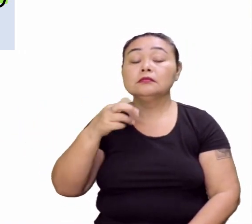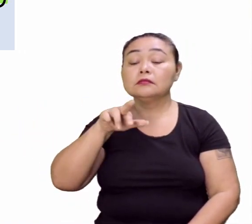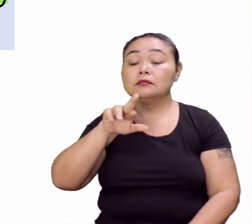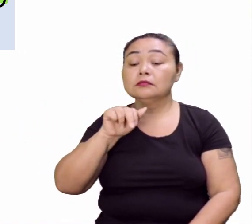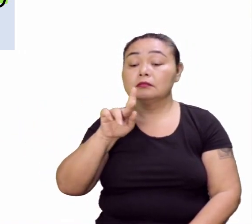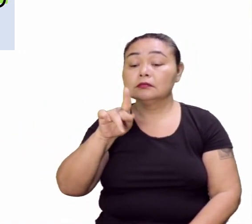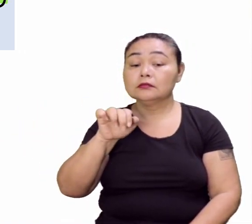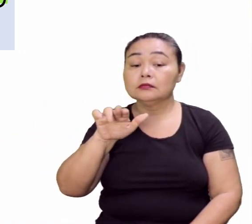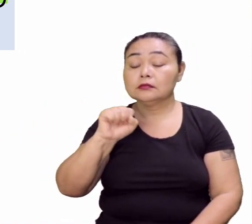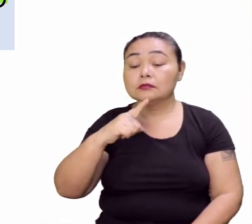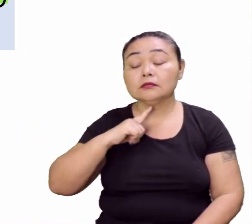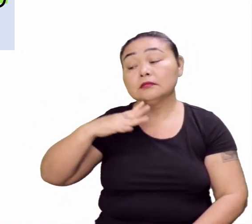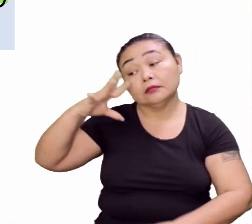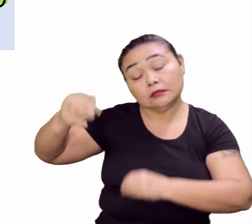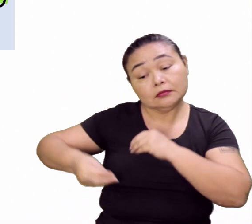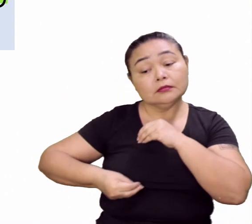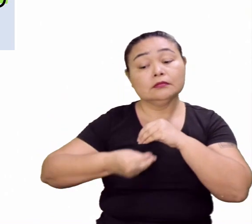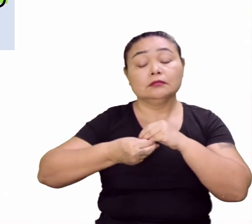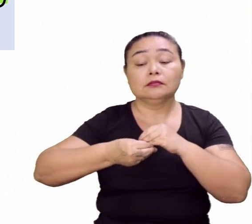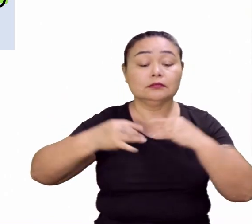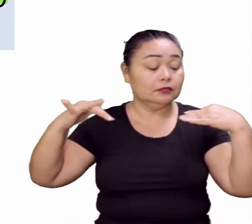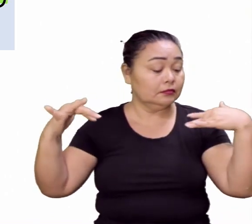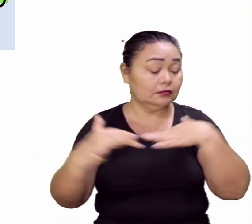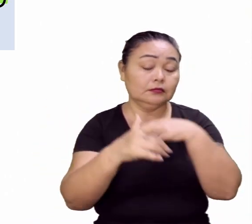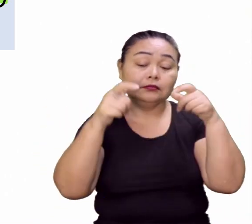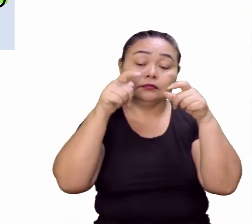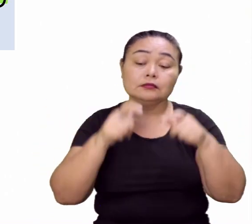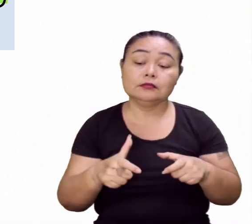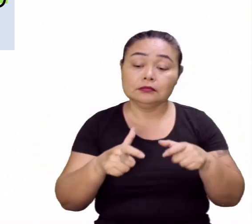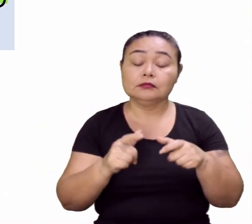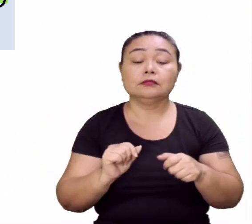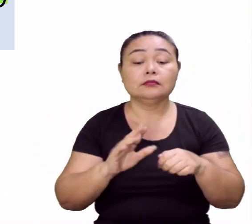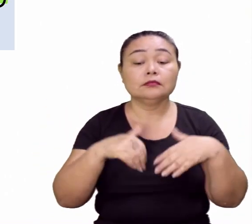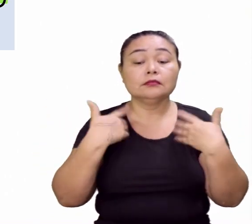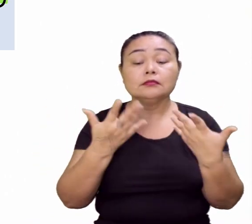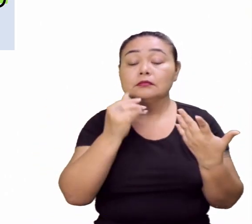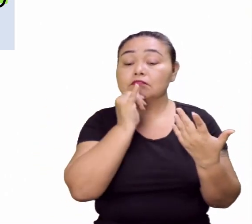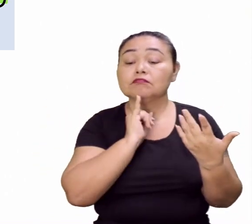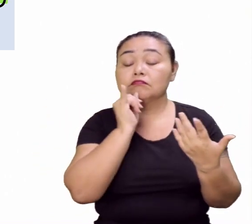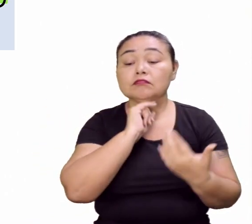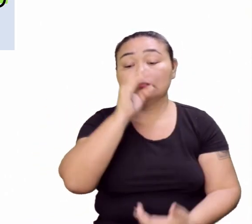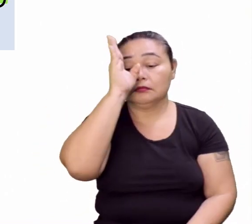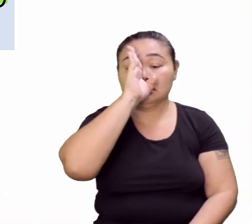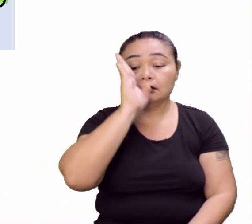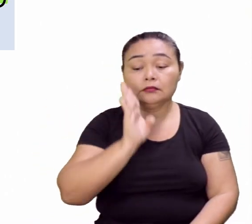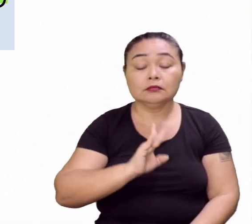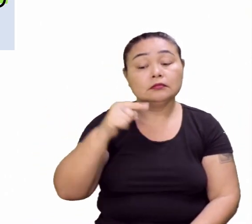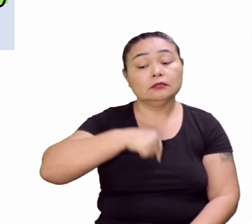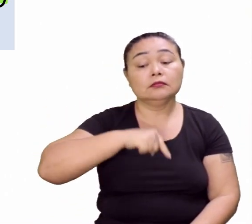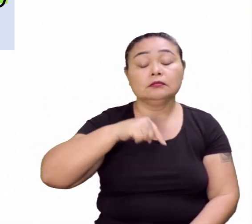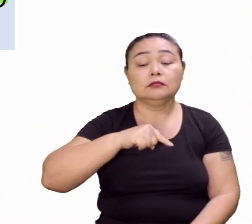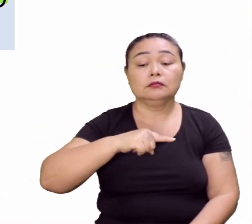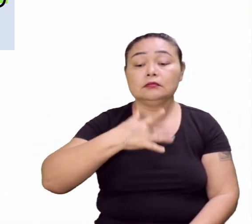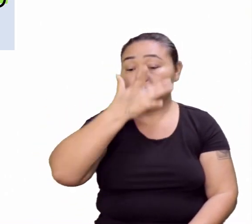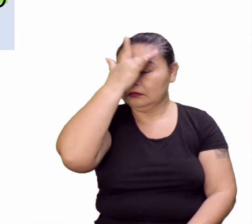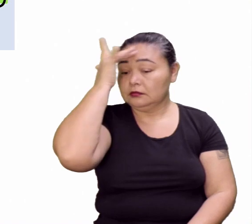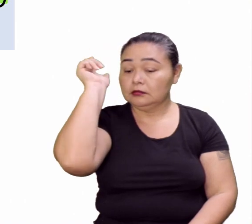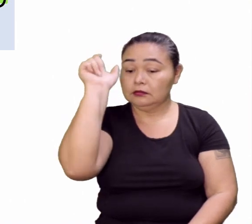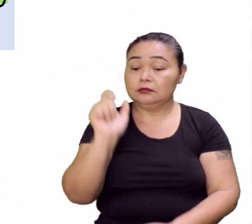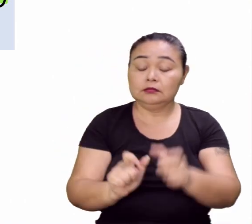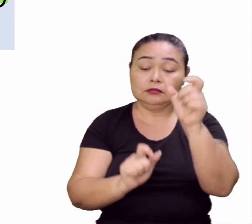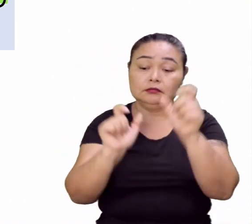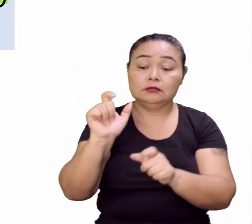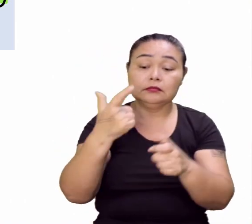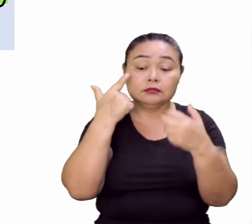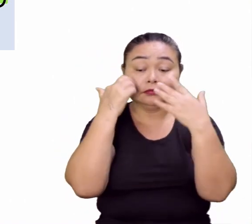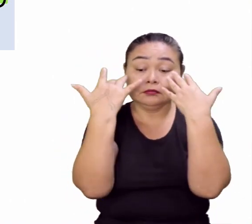que contribuíram para a urbanização de determinado local. Vamos pegar, por exemplo, o Brasil, né? O Brasil, as pessoas